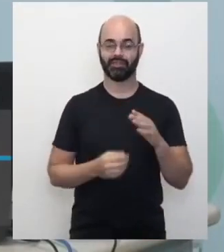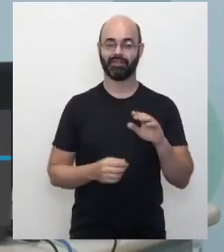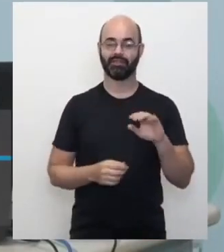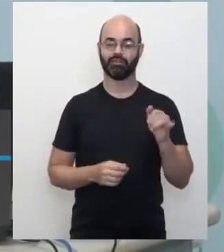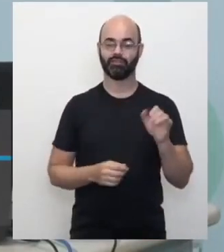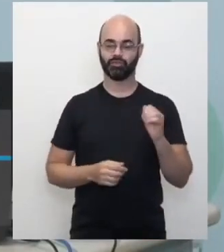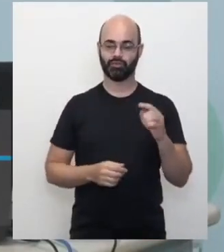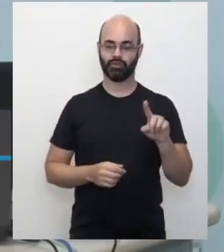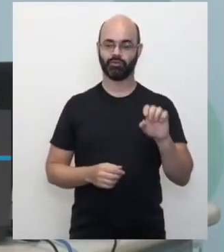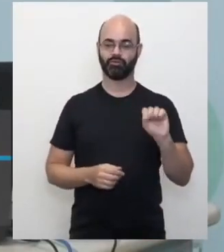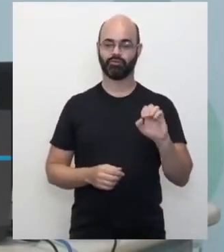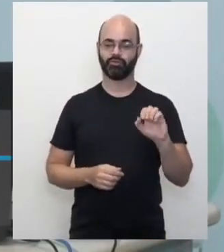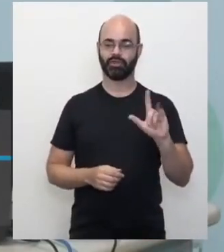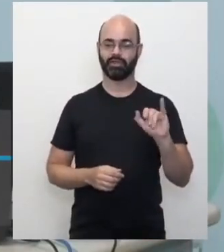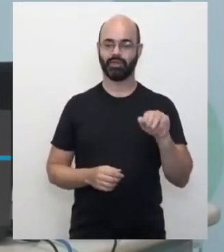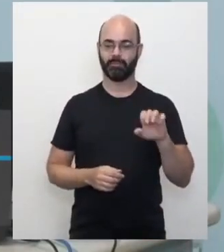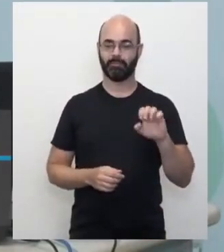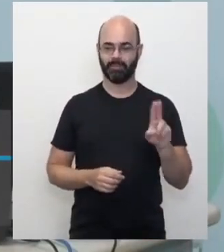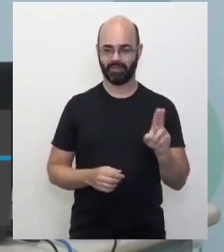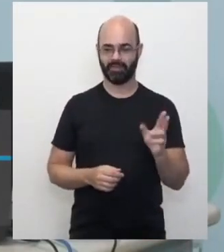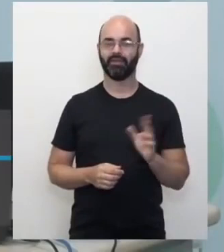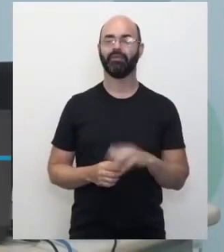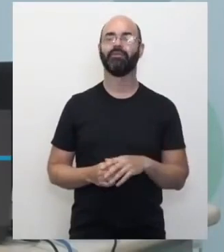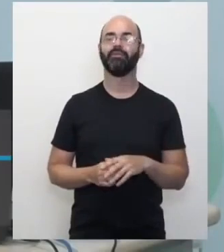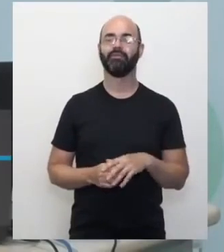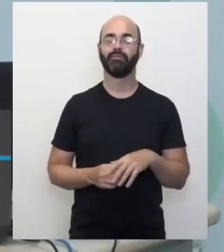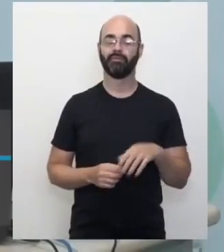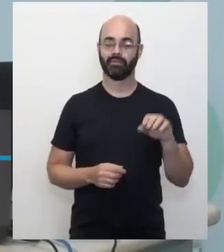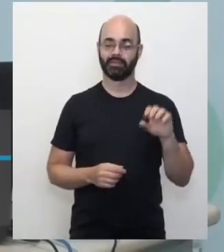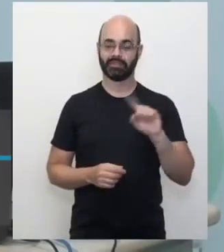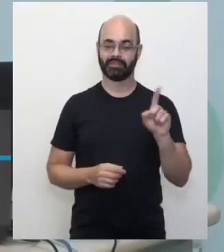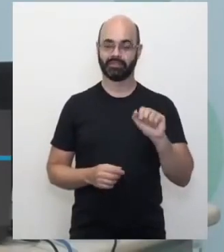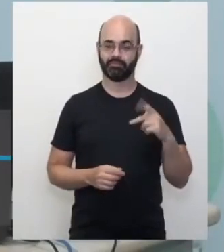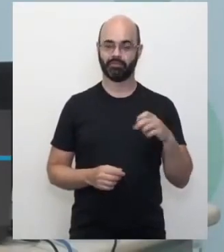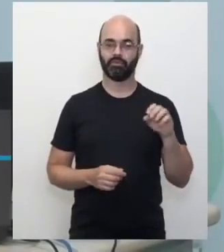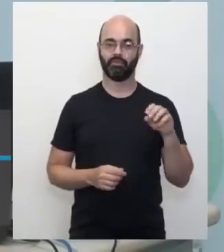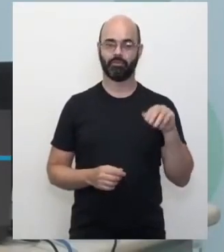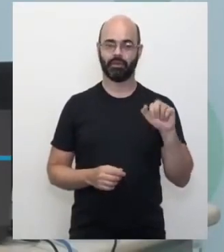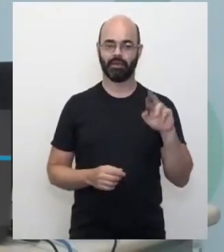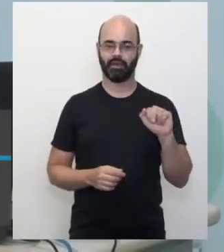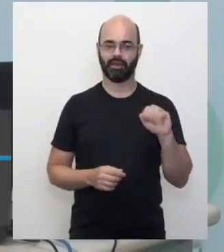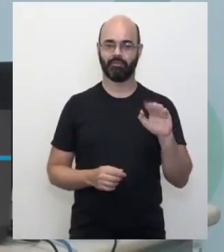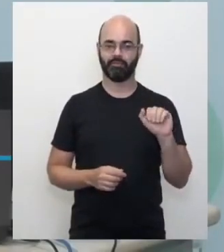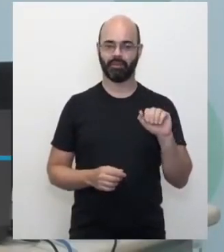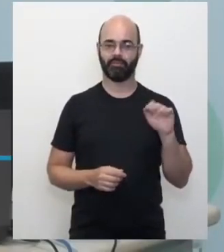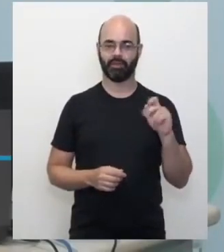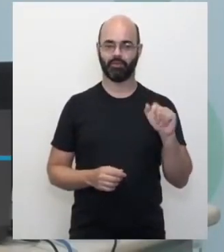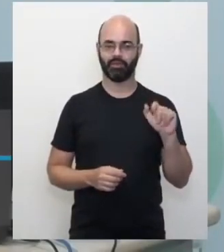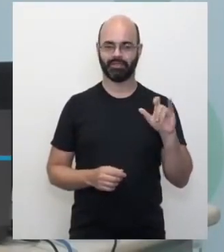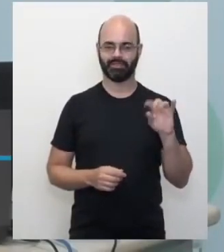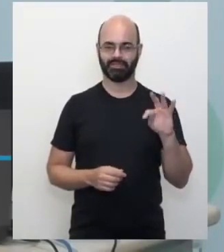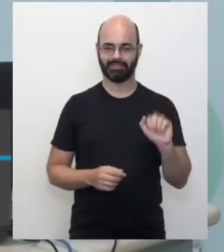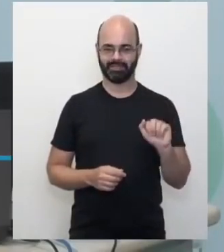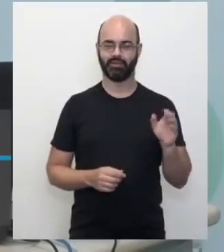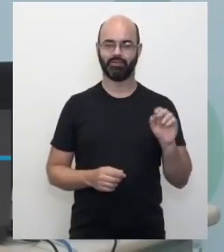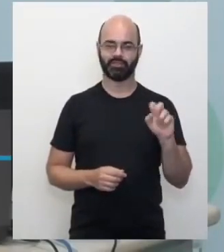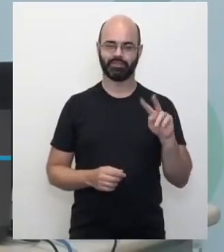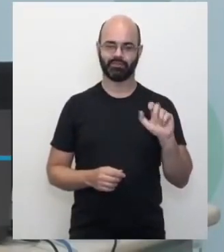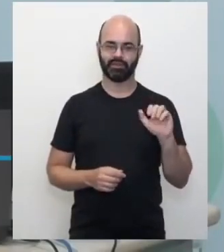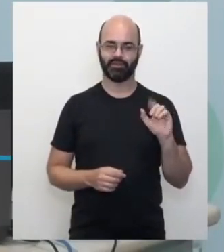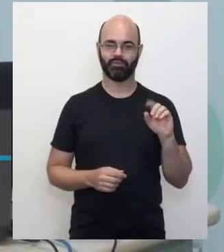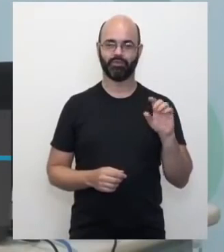João Solimeu, Fioravante Zampou, Marabá Paulista, Fábio Barreto, Oswaldo Toshi,